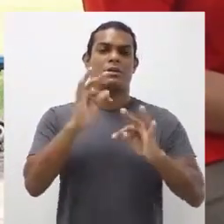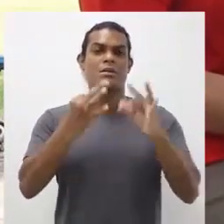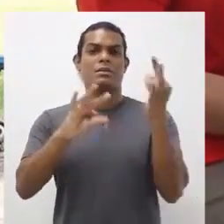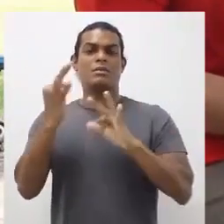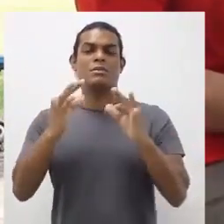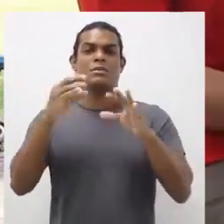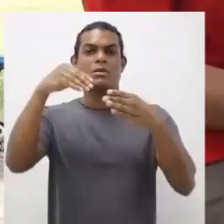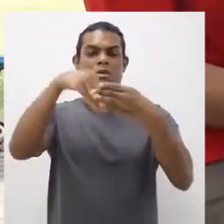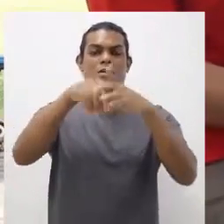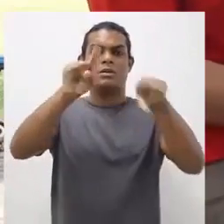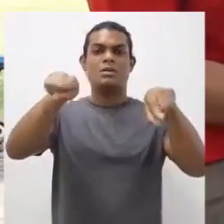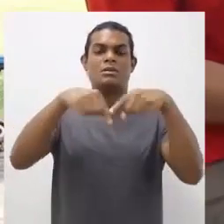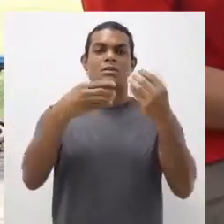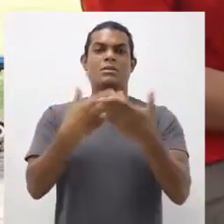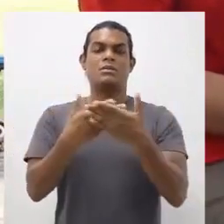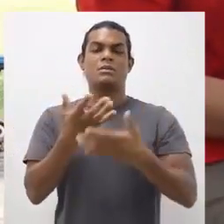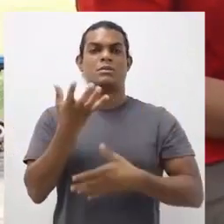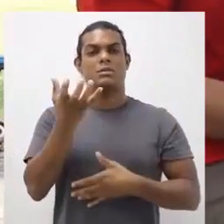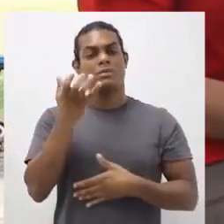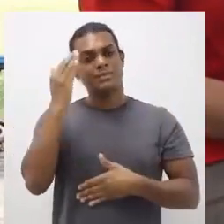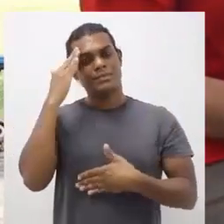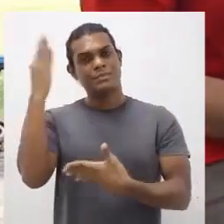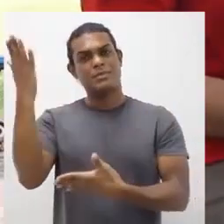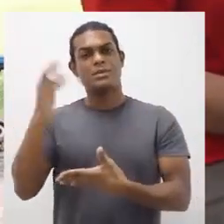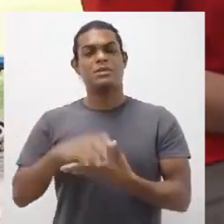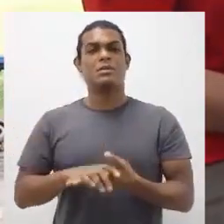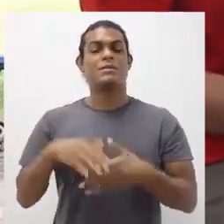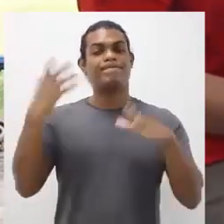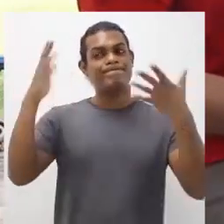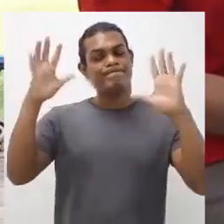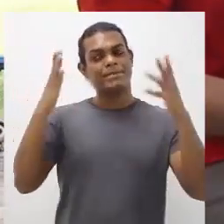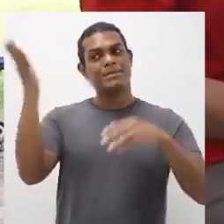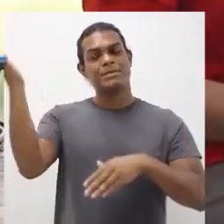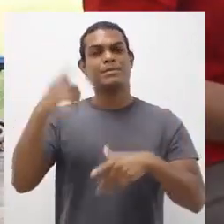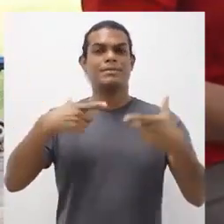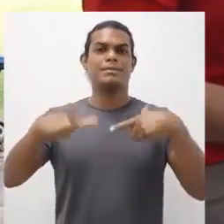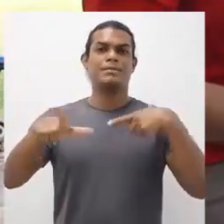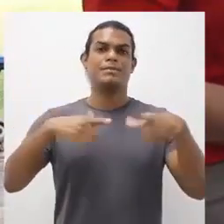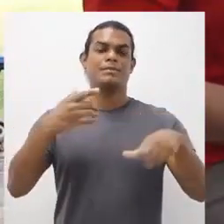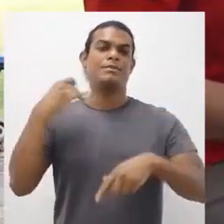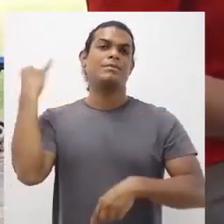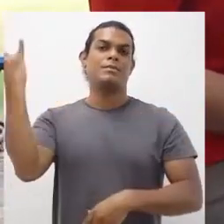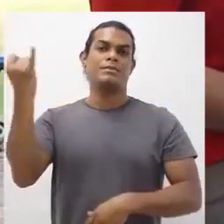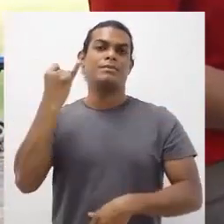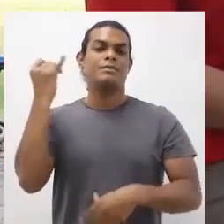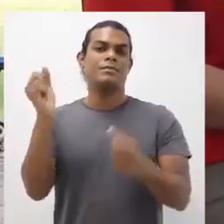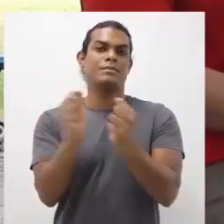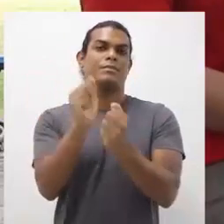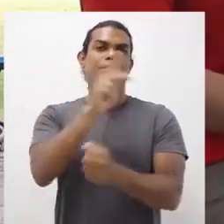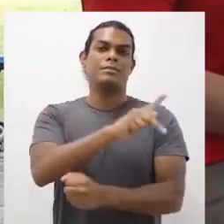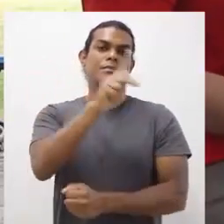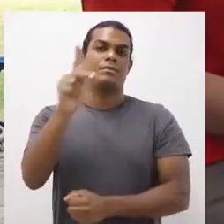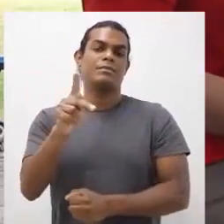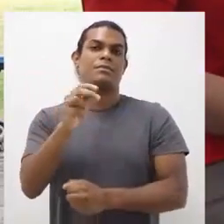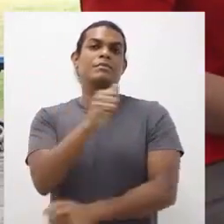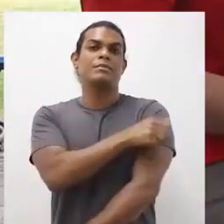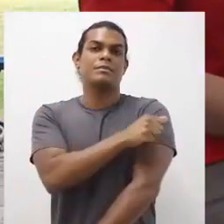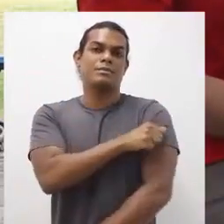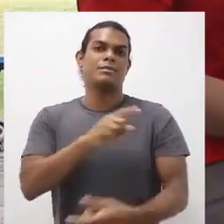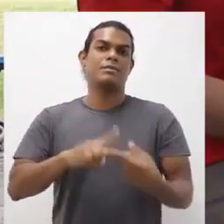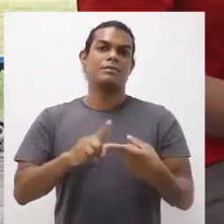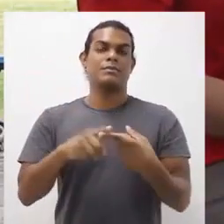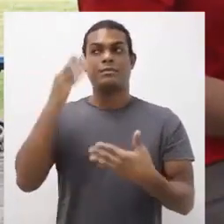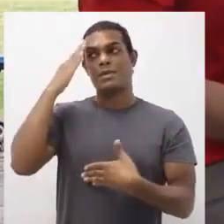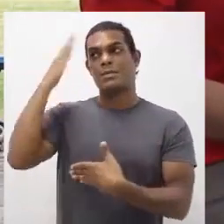ela faz na sala de aula. Queria agradecer e parabenizá-la pelo trabalho excelente que ela faz, tanto com os alunos quanto com os professores.